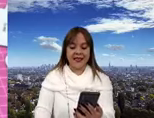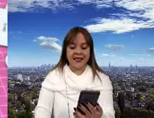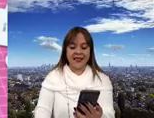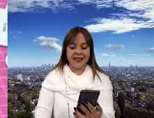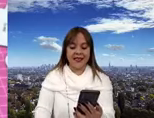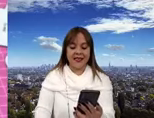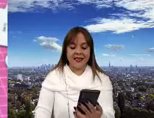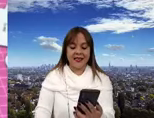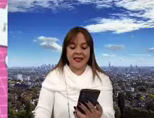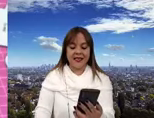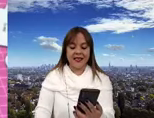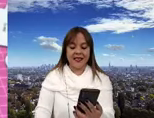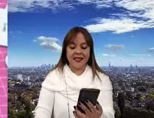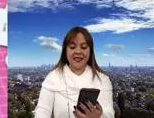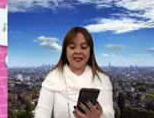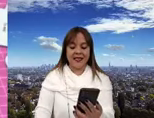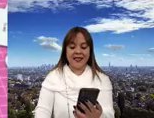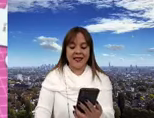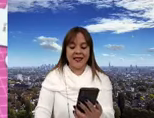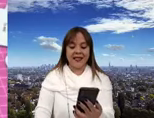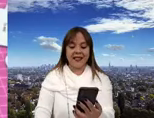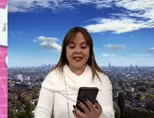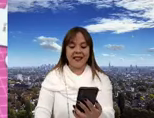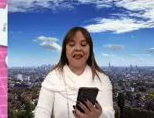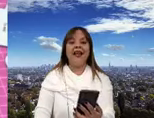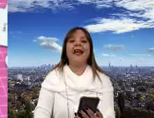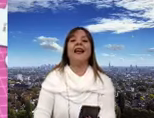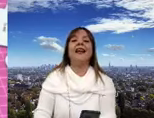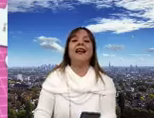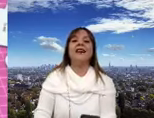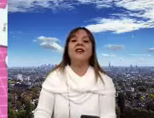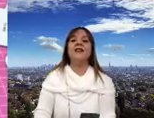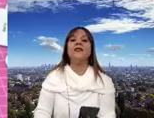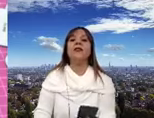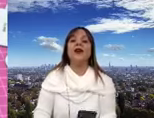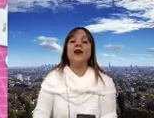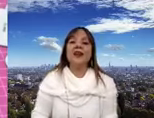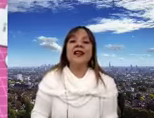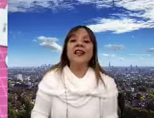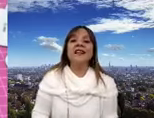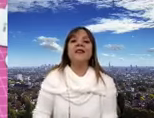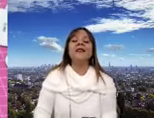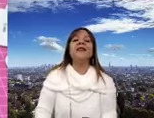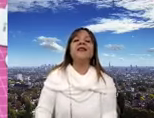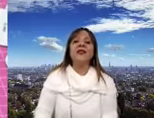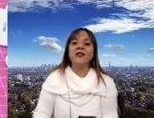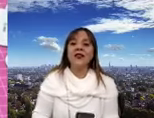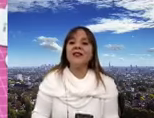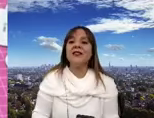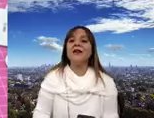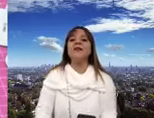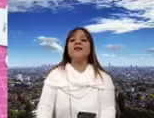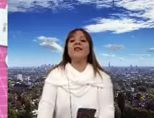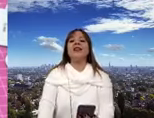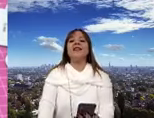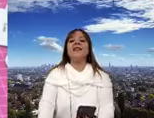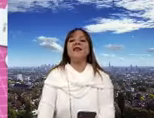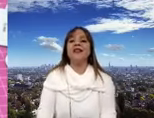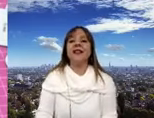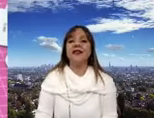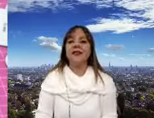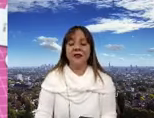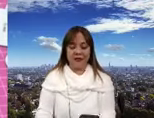vezes é bom mostrar a lógica. É, Porque nossa, tudo isso. tô mandando tanto coração aqui para você, Stephanie,